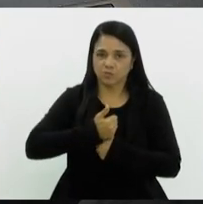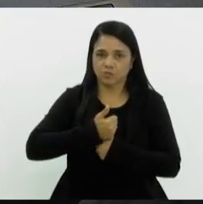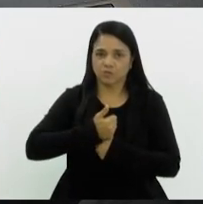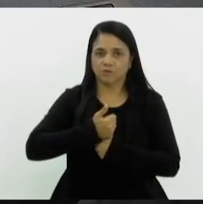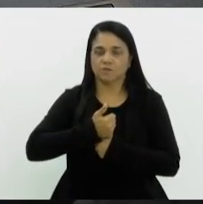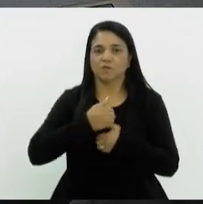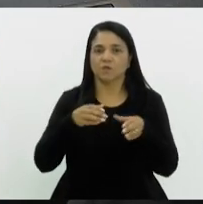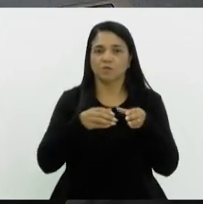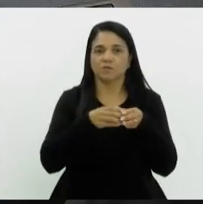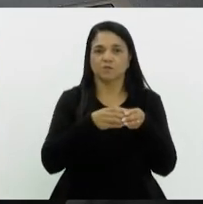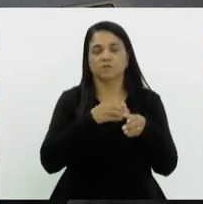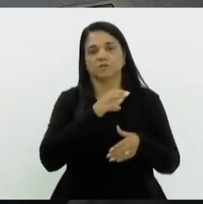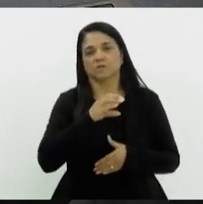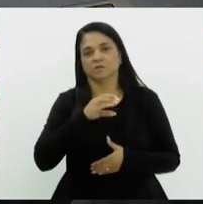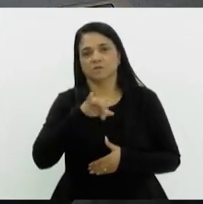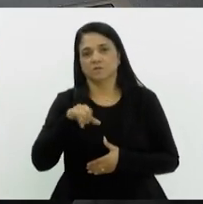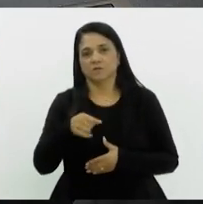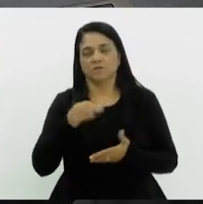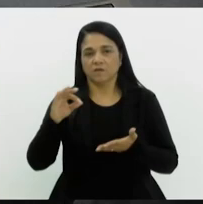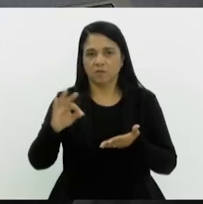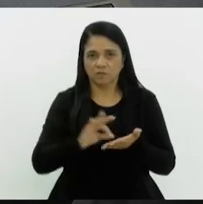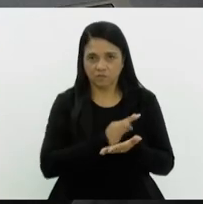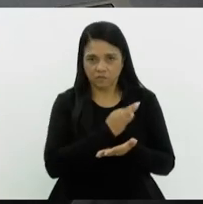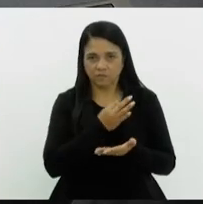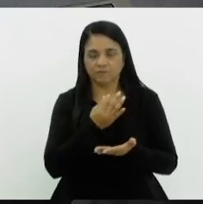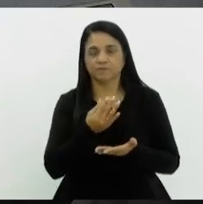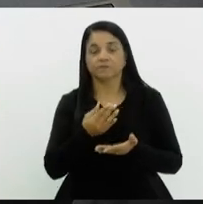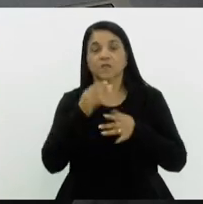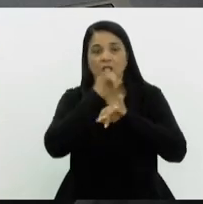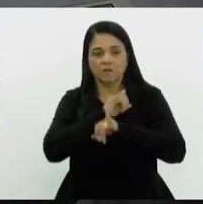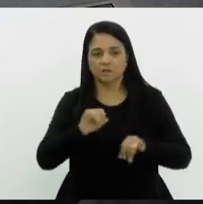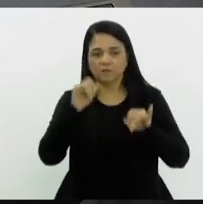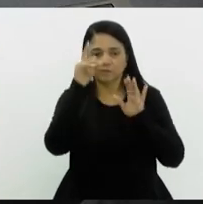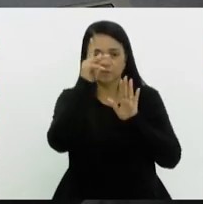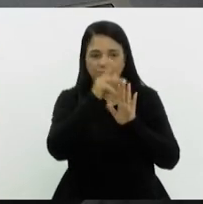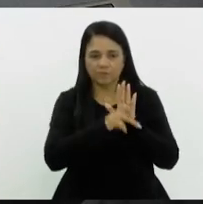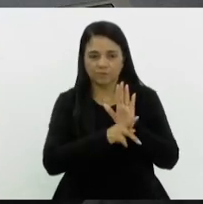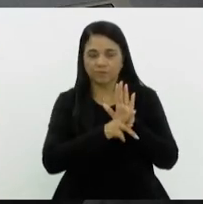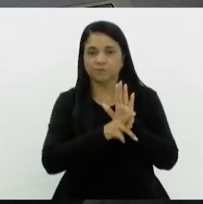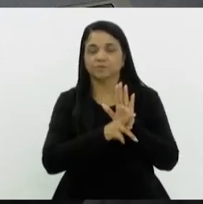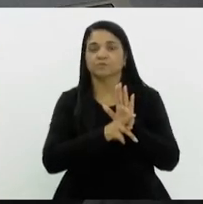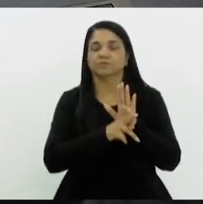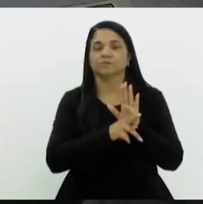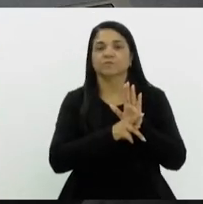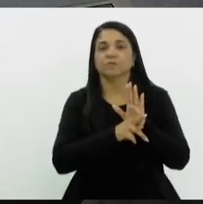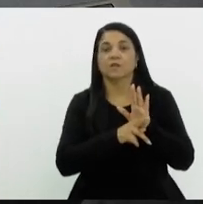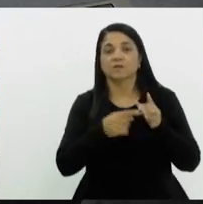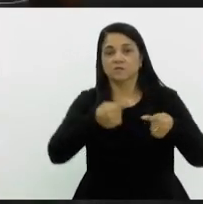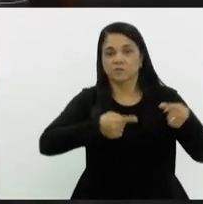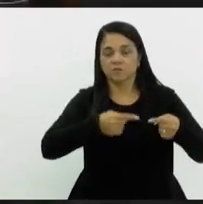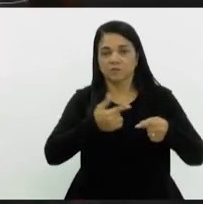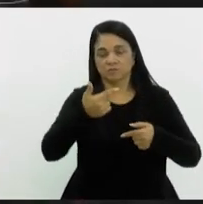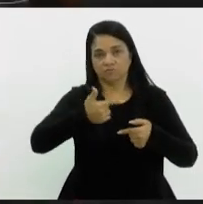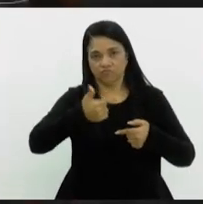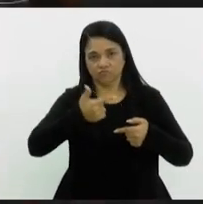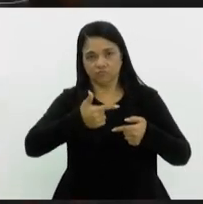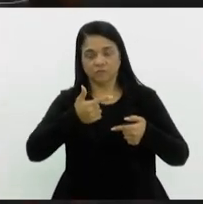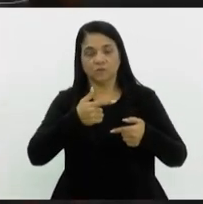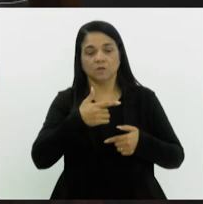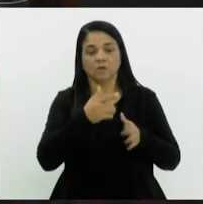da Comissão de Constituição e Justiça, vai autógrafo. Anuncio, em tramitação ordinária, em segunda discussão, o projeto de lei